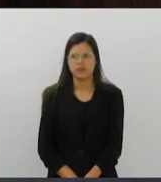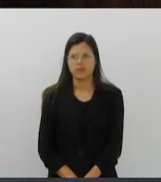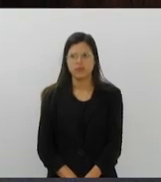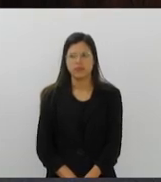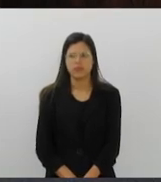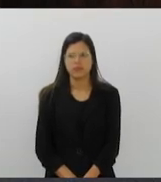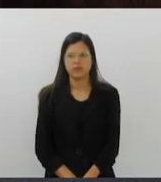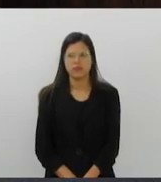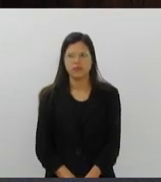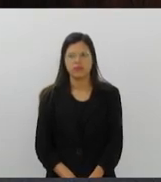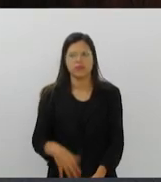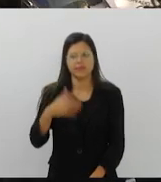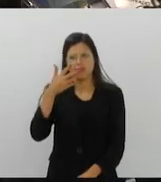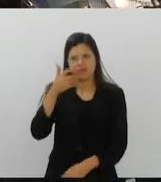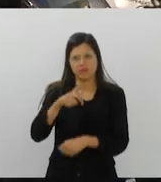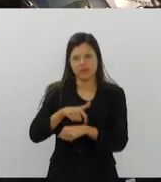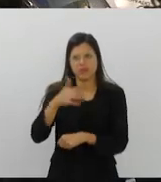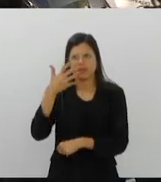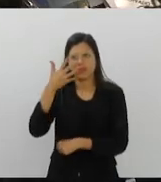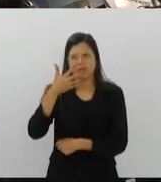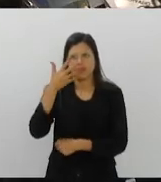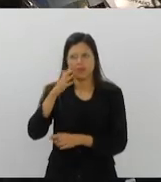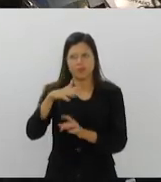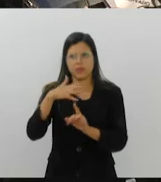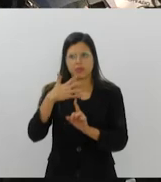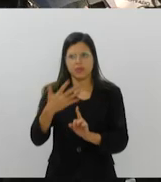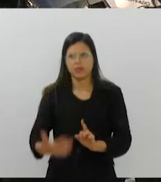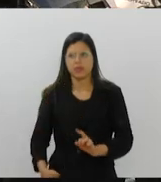Com a palavra o homenageado.